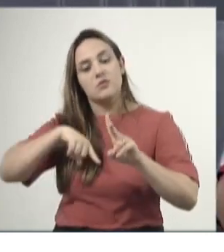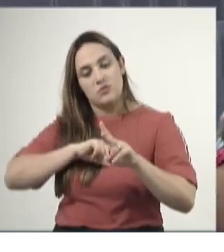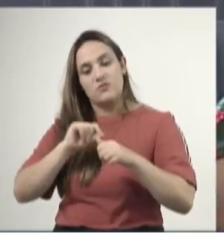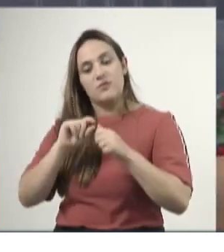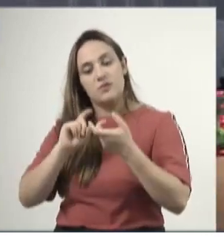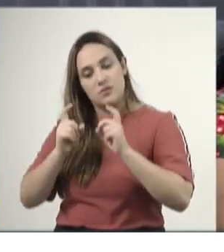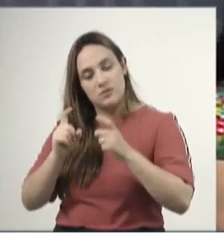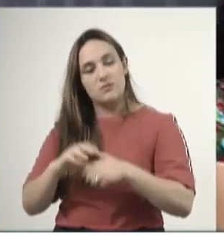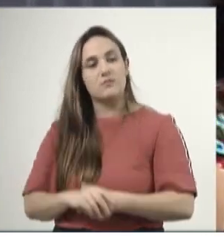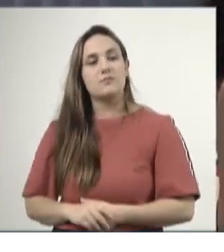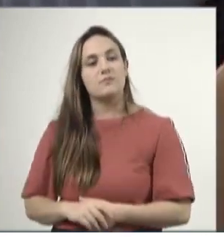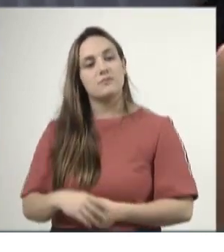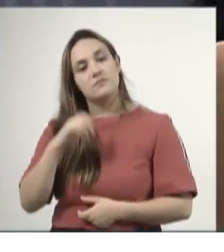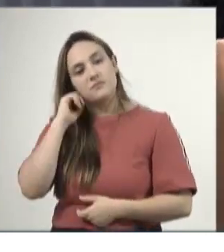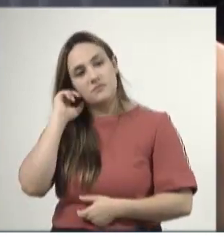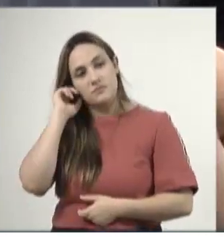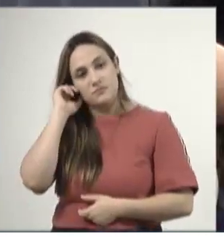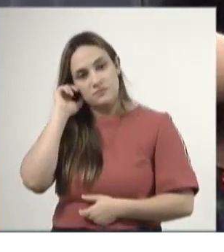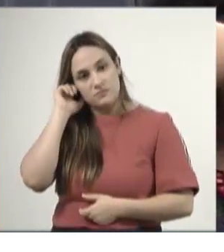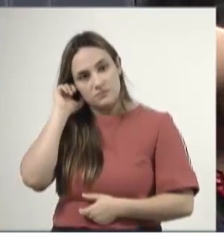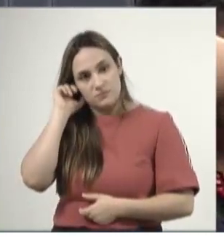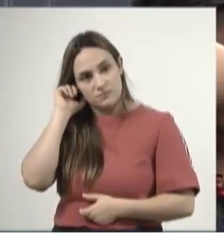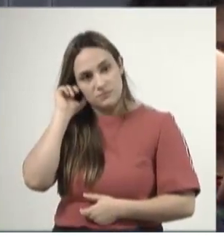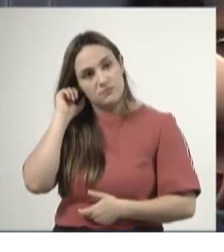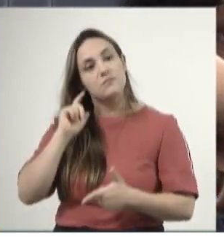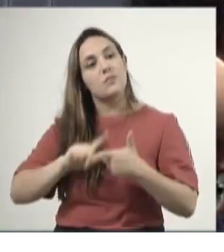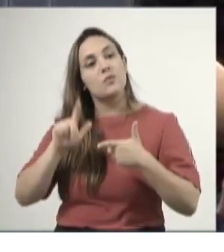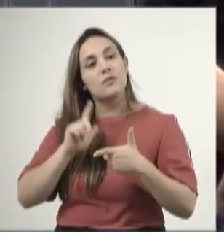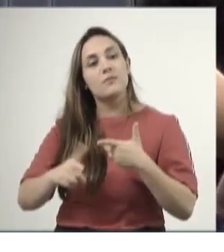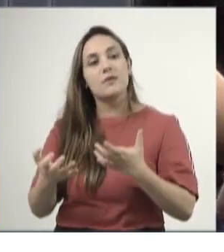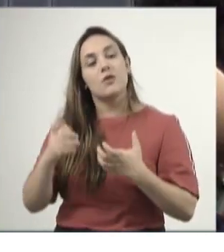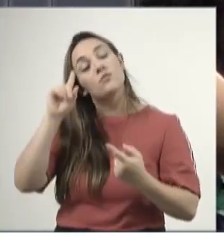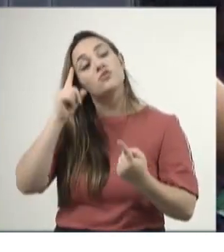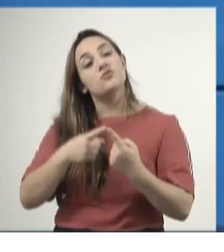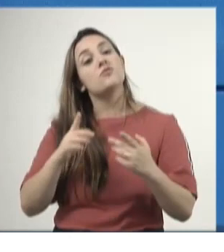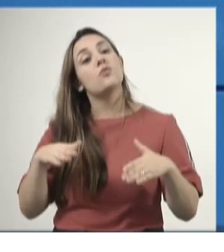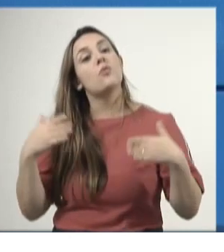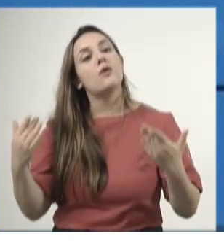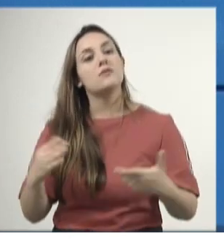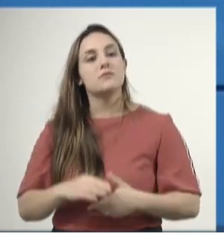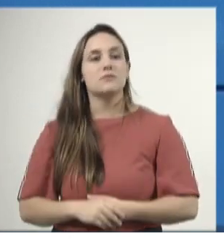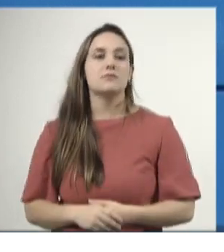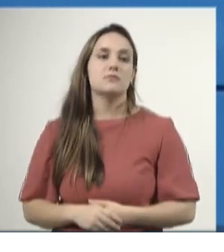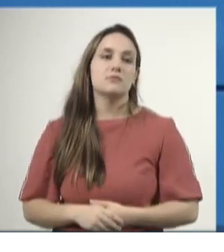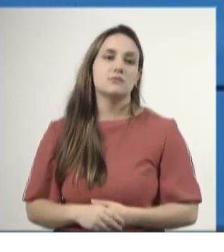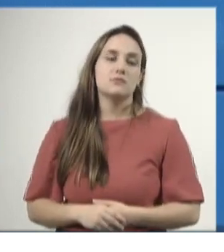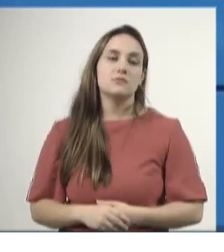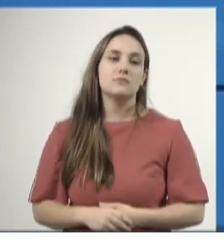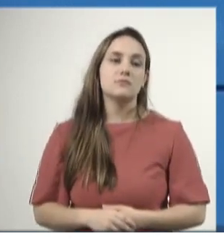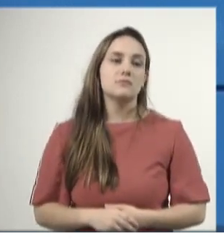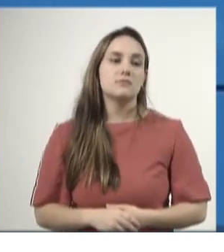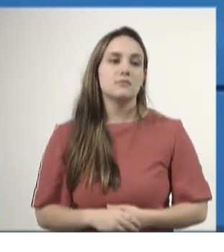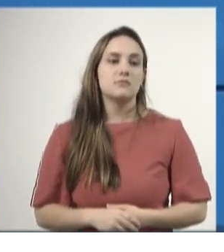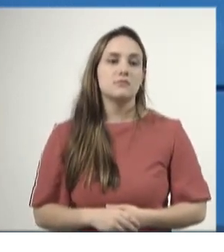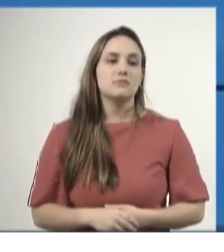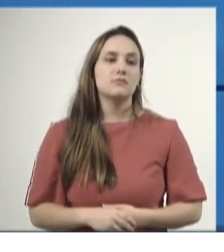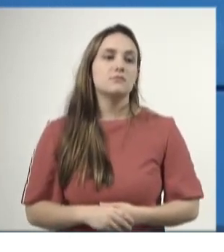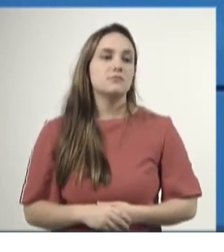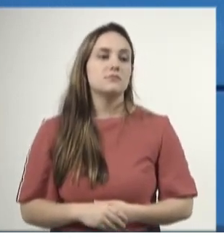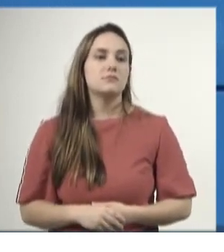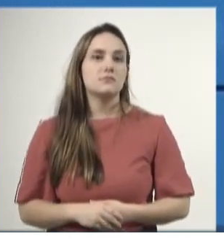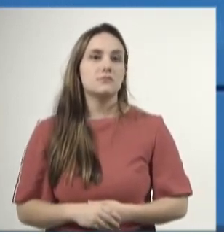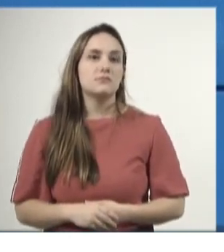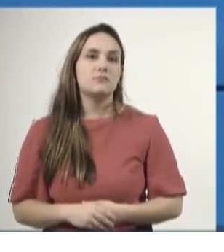reunimos. E as problemáticas visam serem solucionadas antes que elas sejam